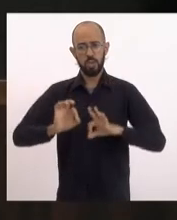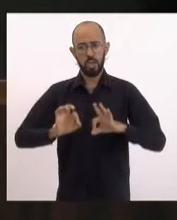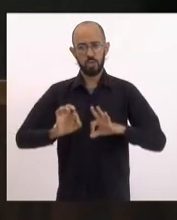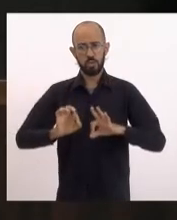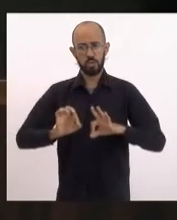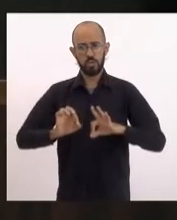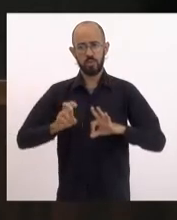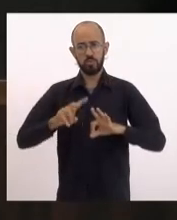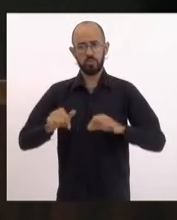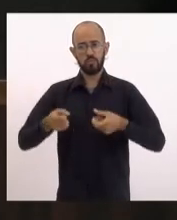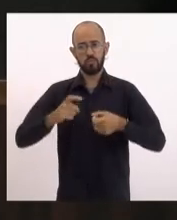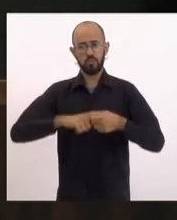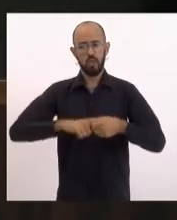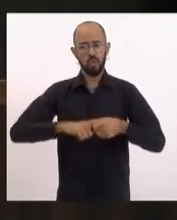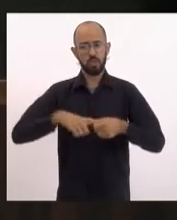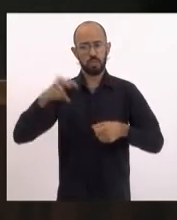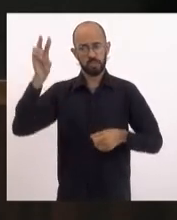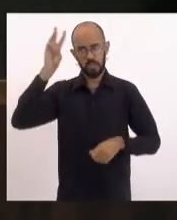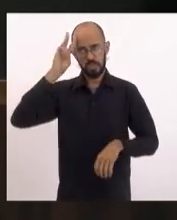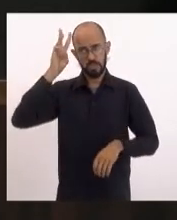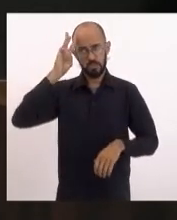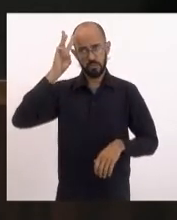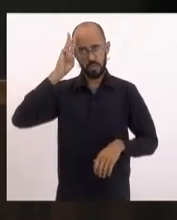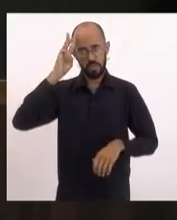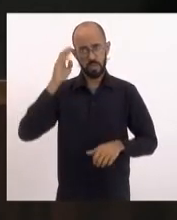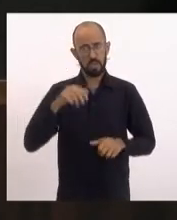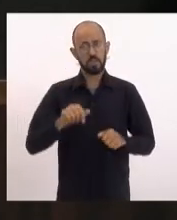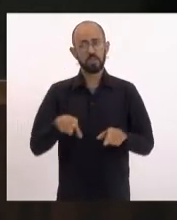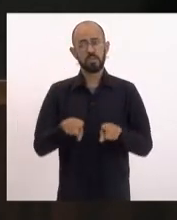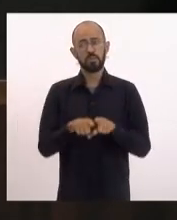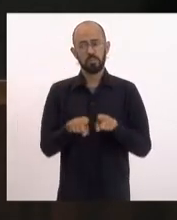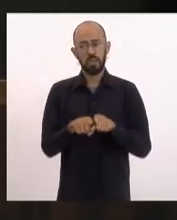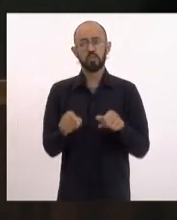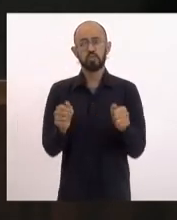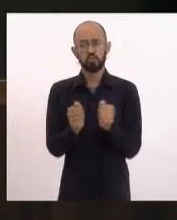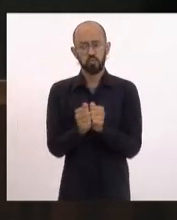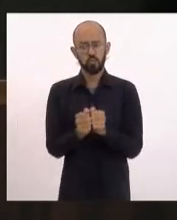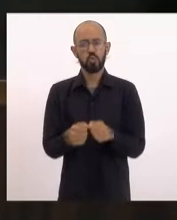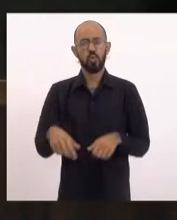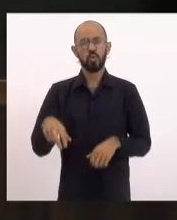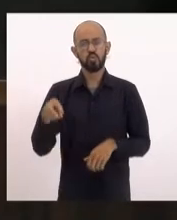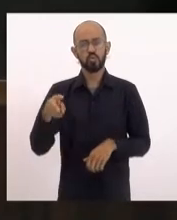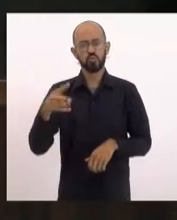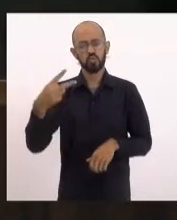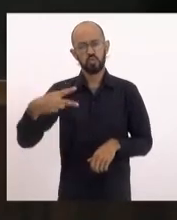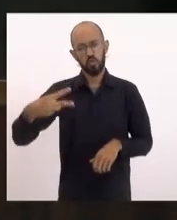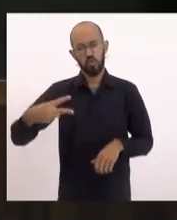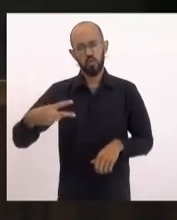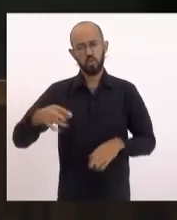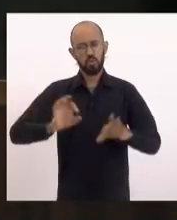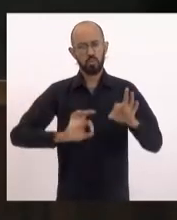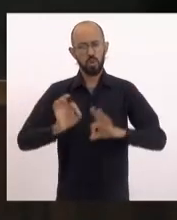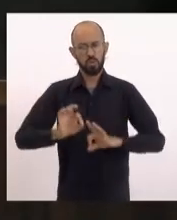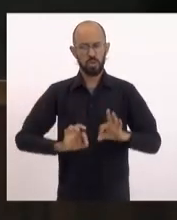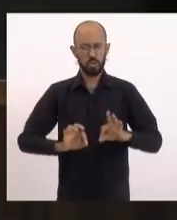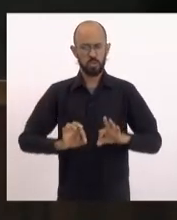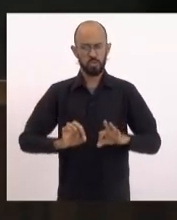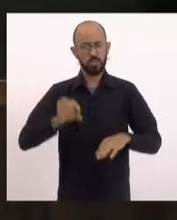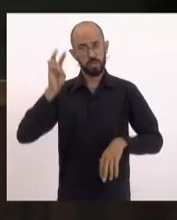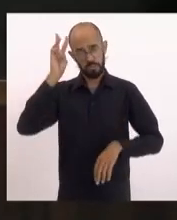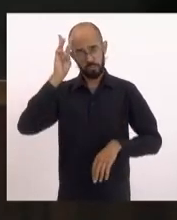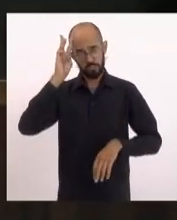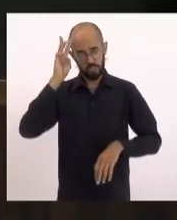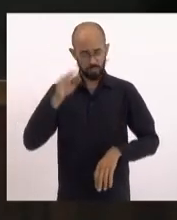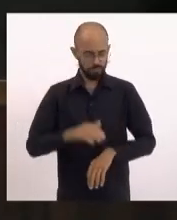na terça-feira, justamente juntamente com o segundo projeto do dia, na próxima terça. Em